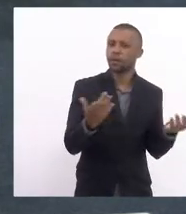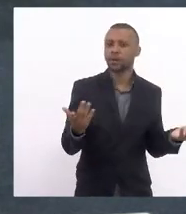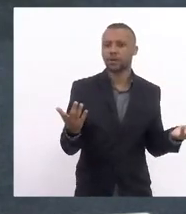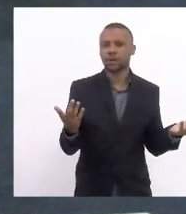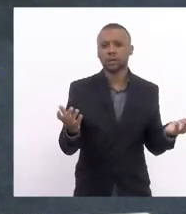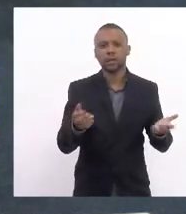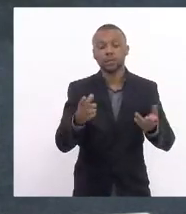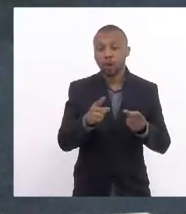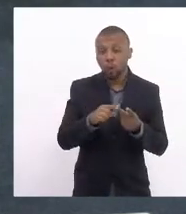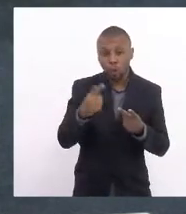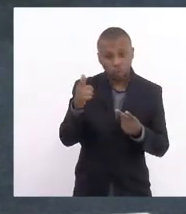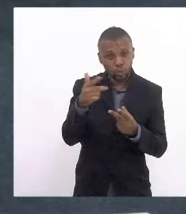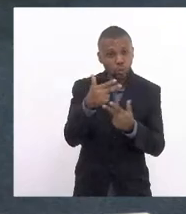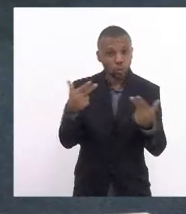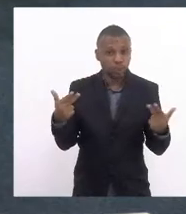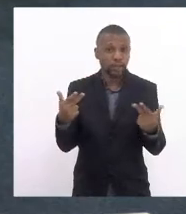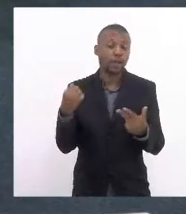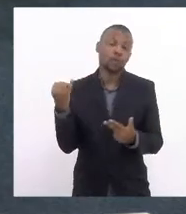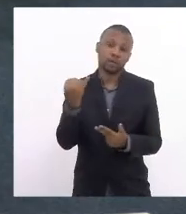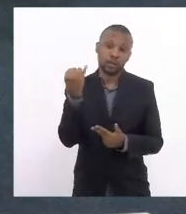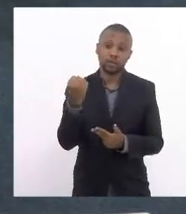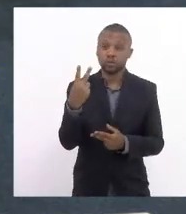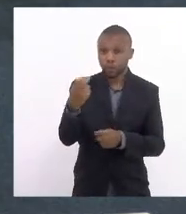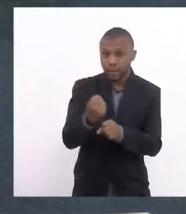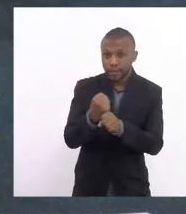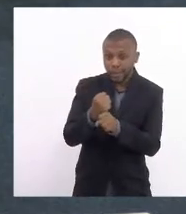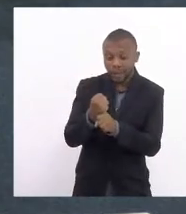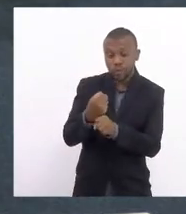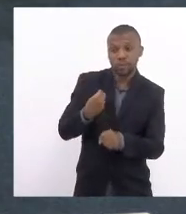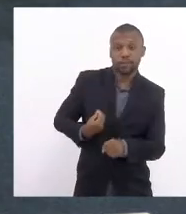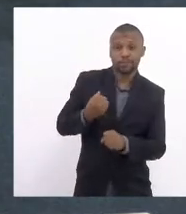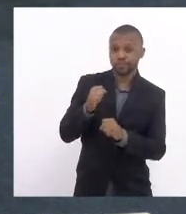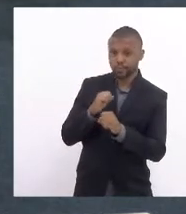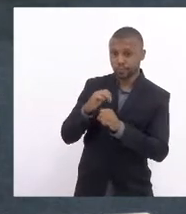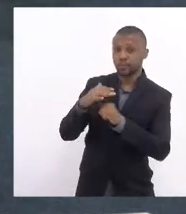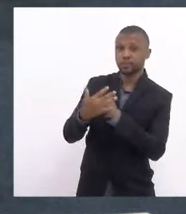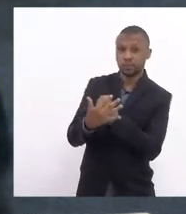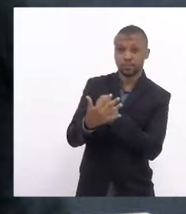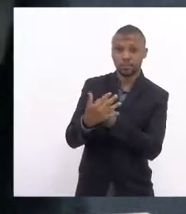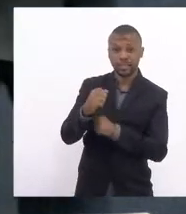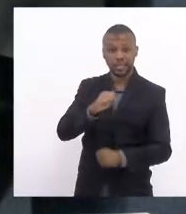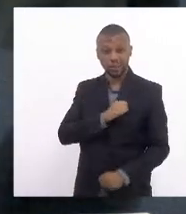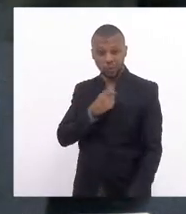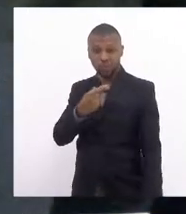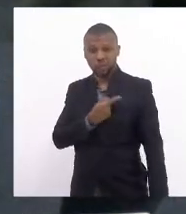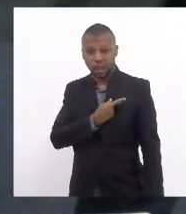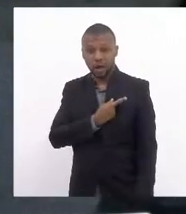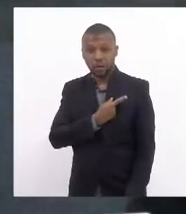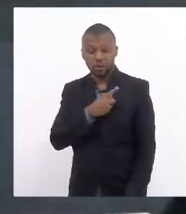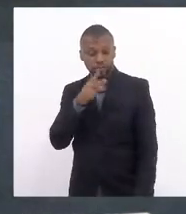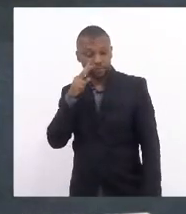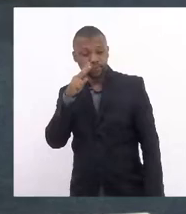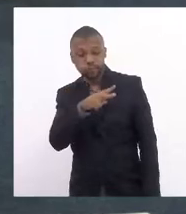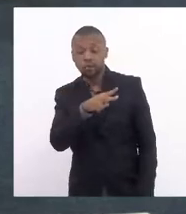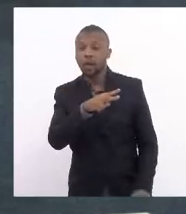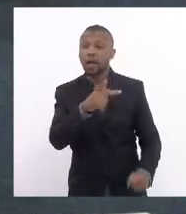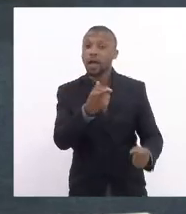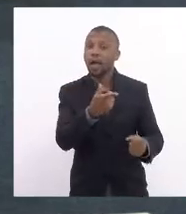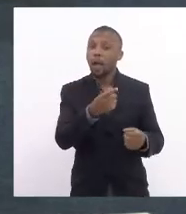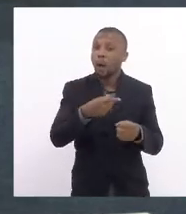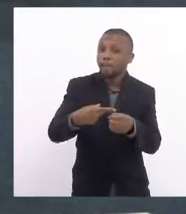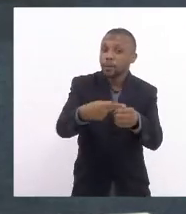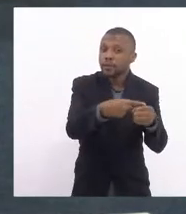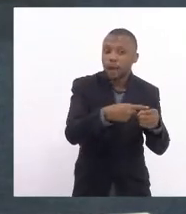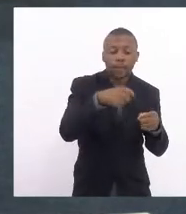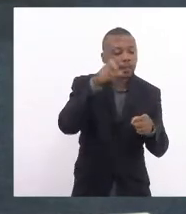importante, nós estamos há 2 anos vivendo uma pandemia. São Gonçalo, para quem não sabe, é conhecido como uma cidade dormitório. São Gonçalo é